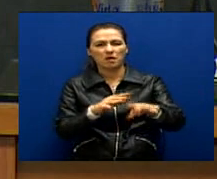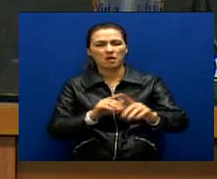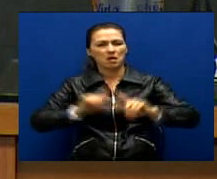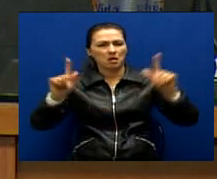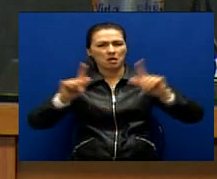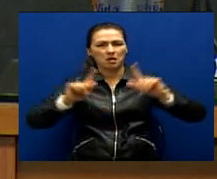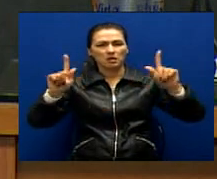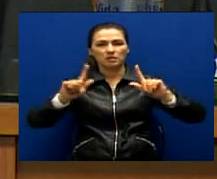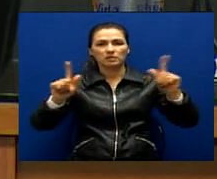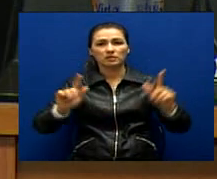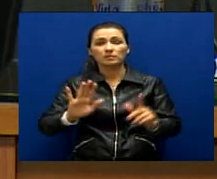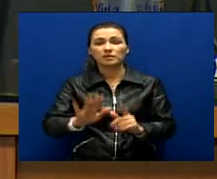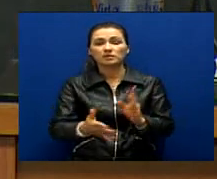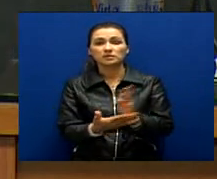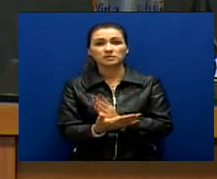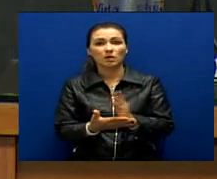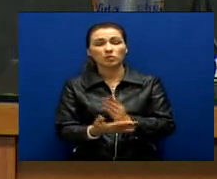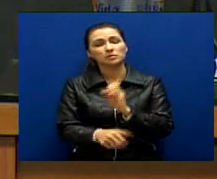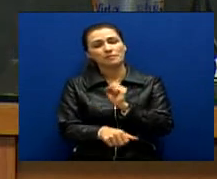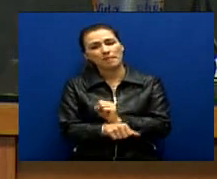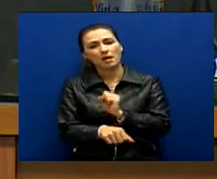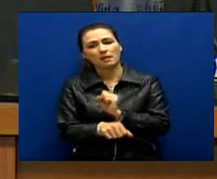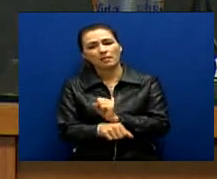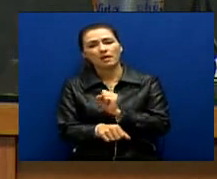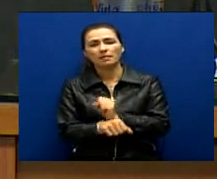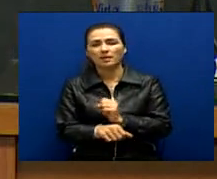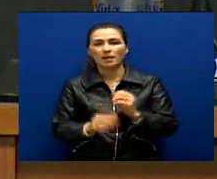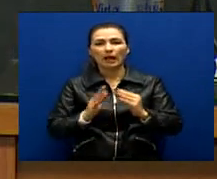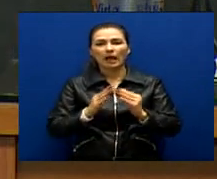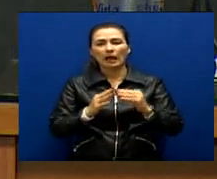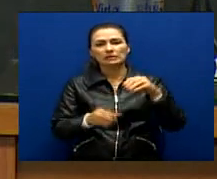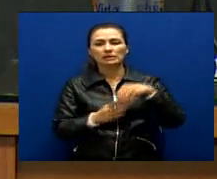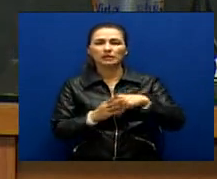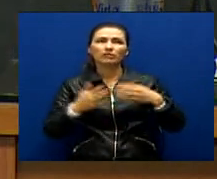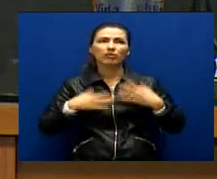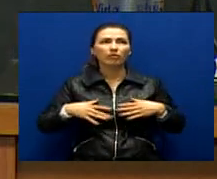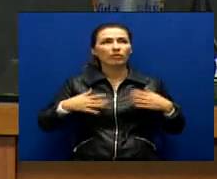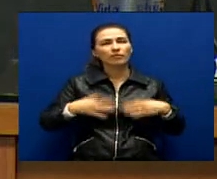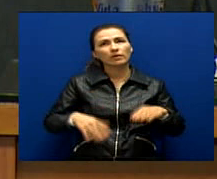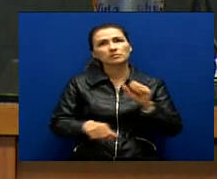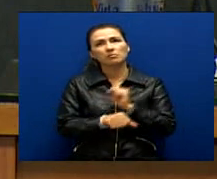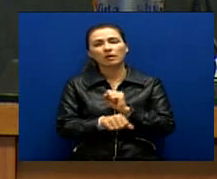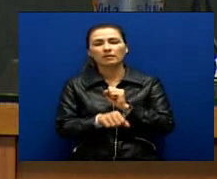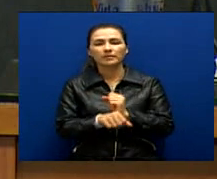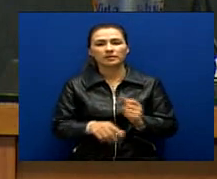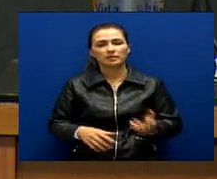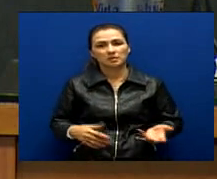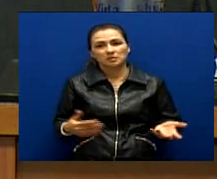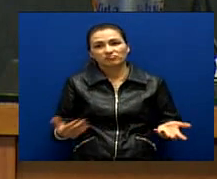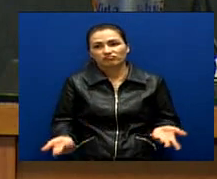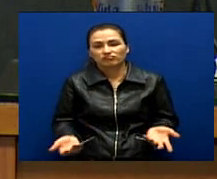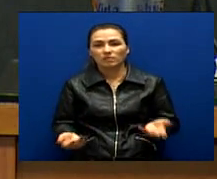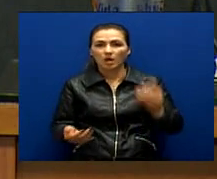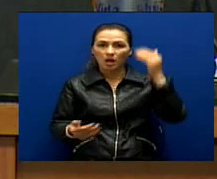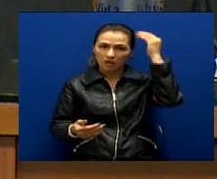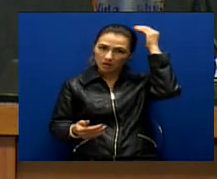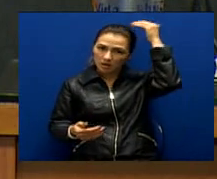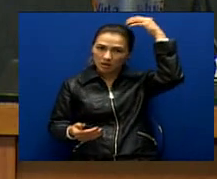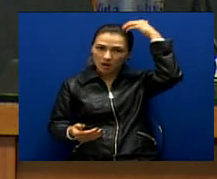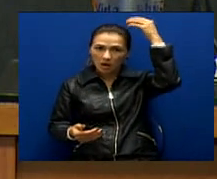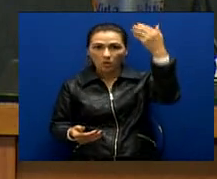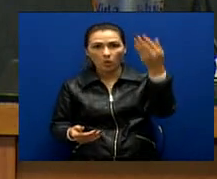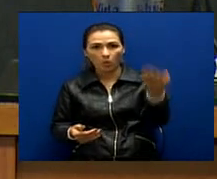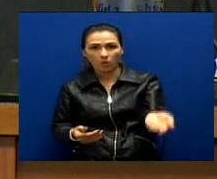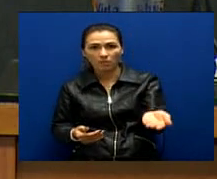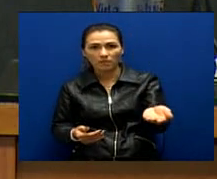o momento e aí culpabilizar o indivíduo muito ruim mesmo cada um tem suas escolhas pessoais em grupos ao saber que tem gente